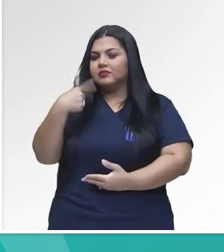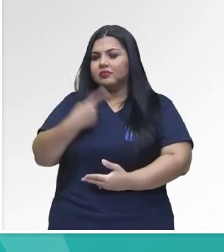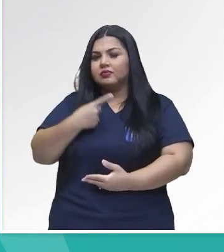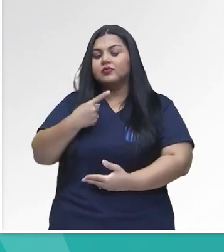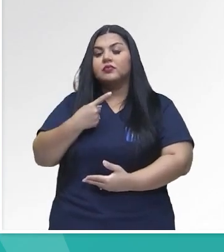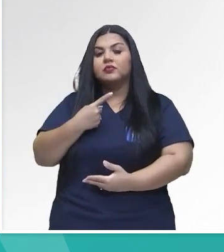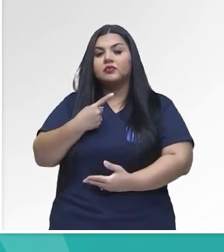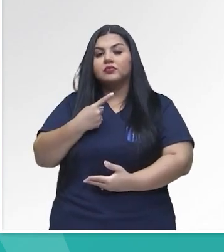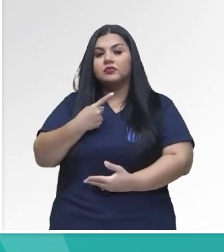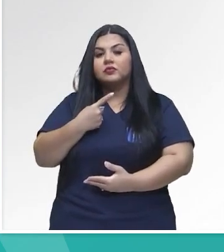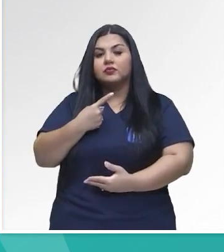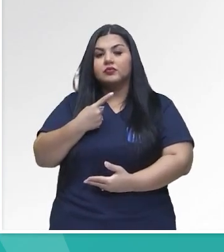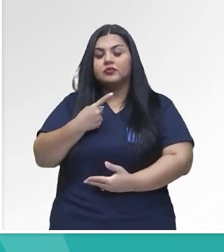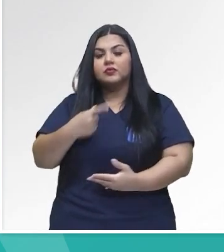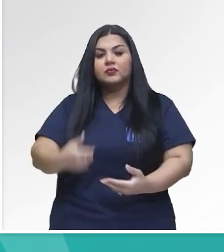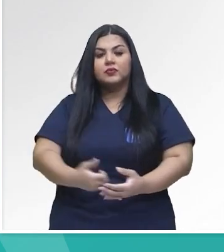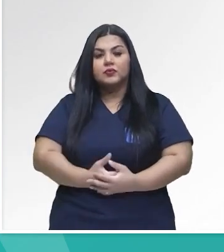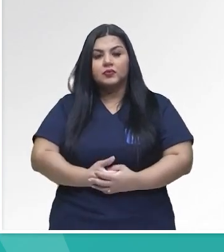vamos